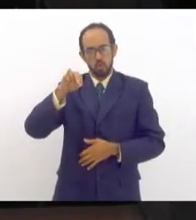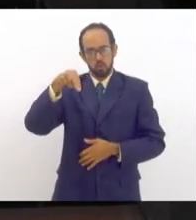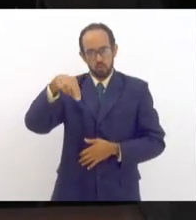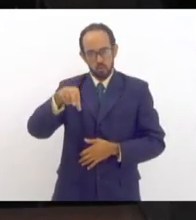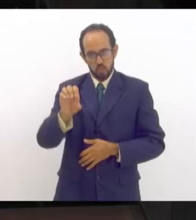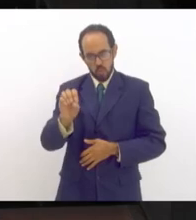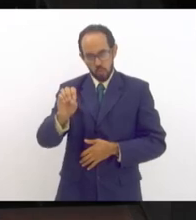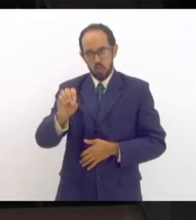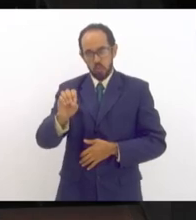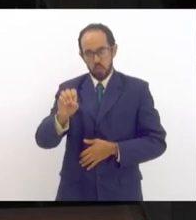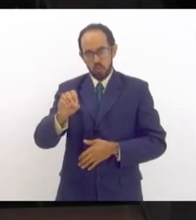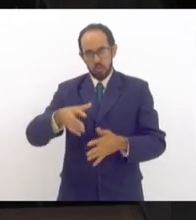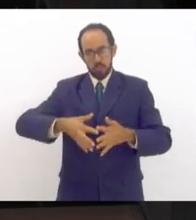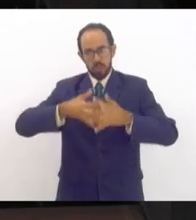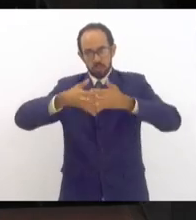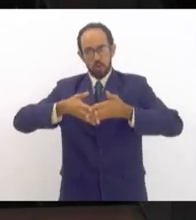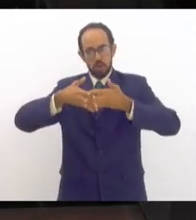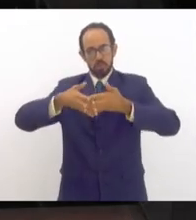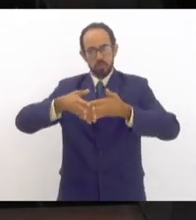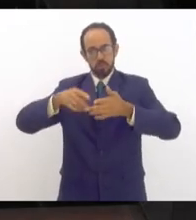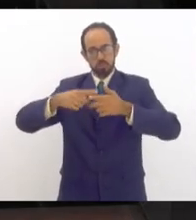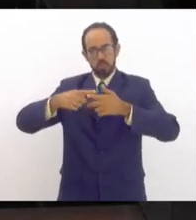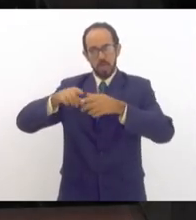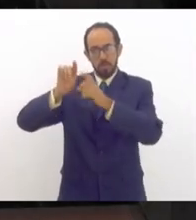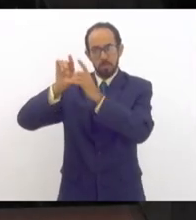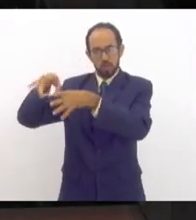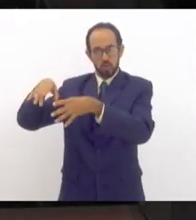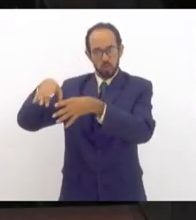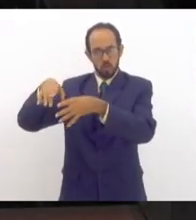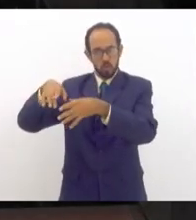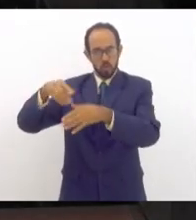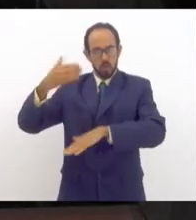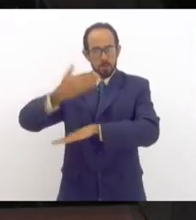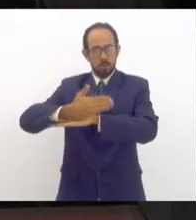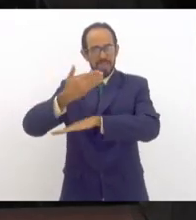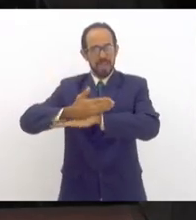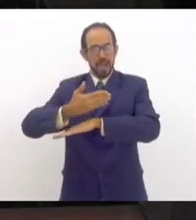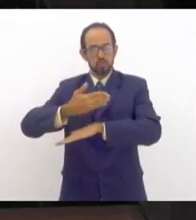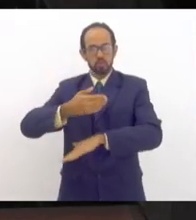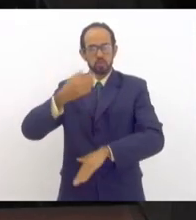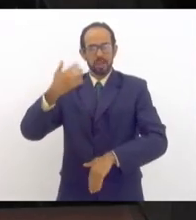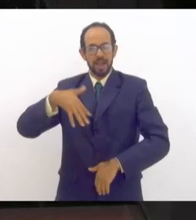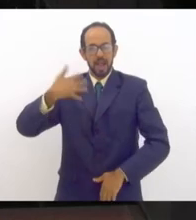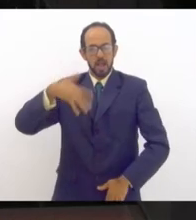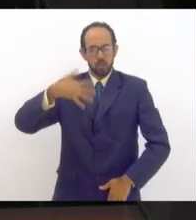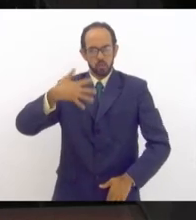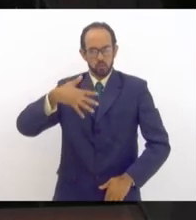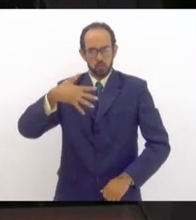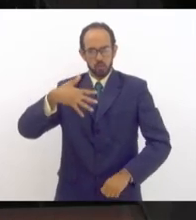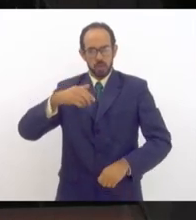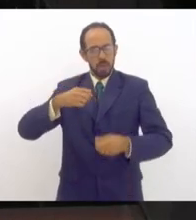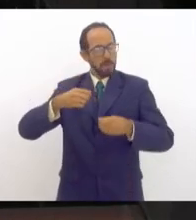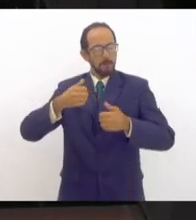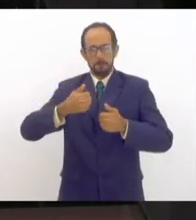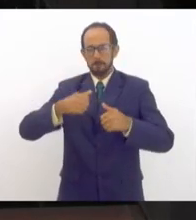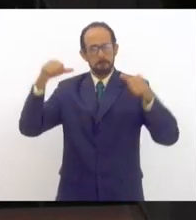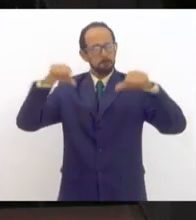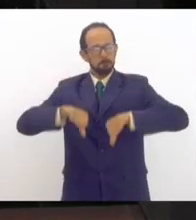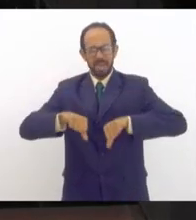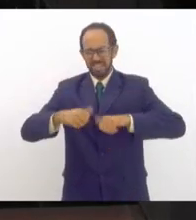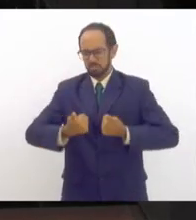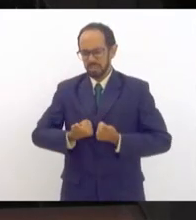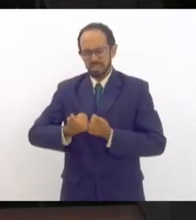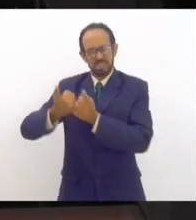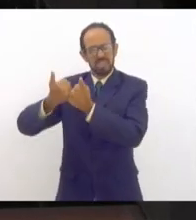abandonou pedágio caro péssima assistência para quem sobe ou desce a serra